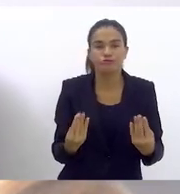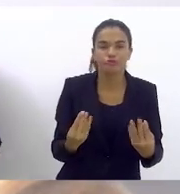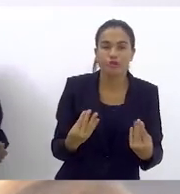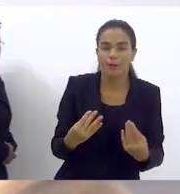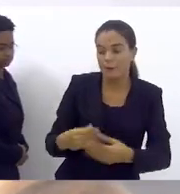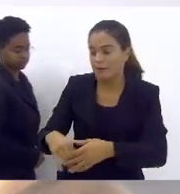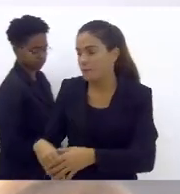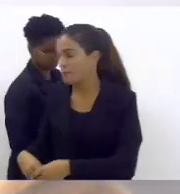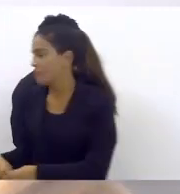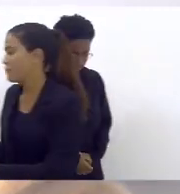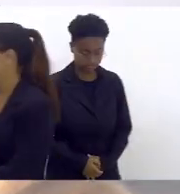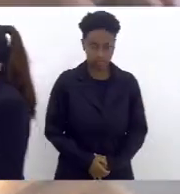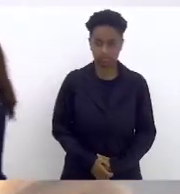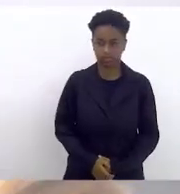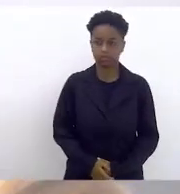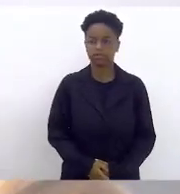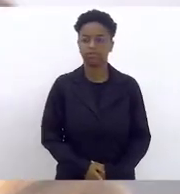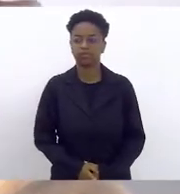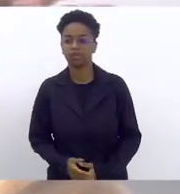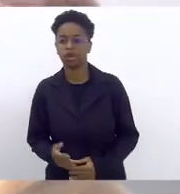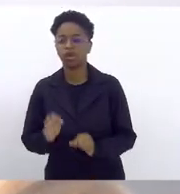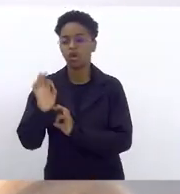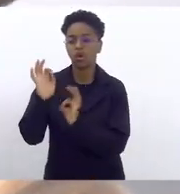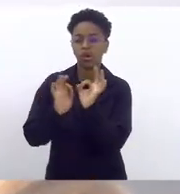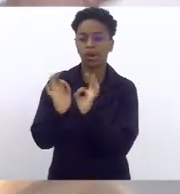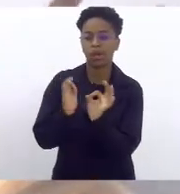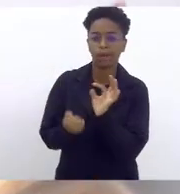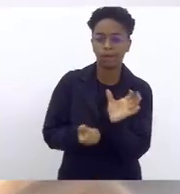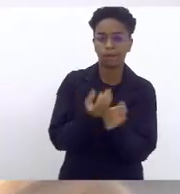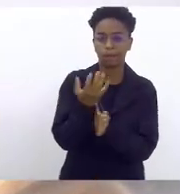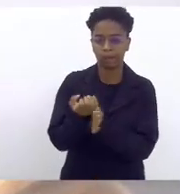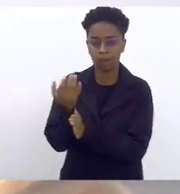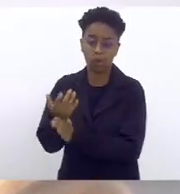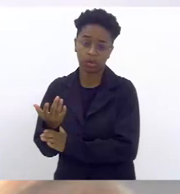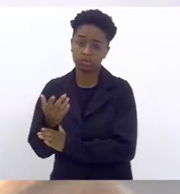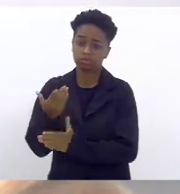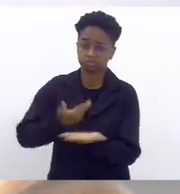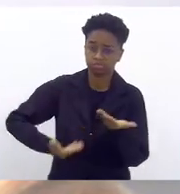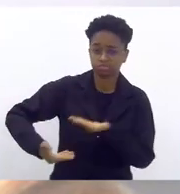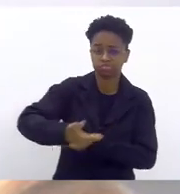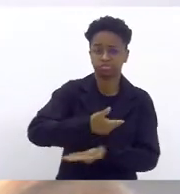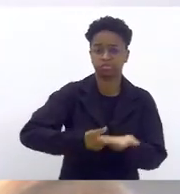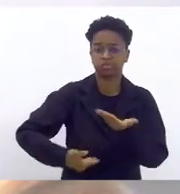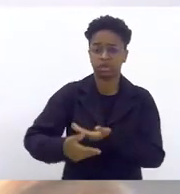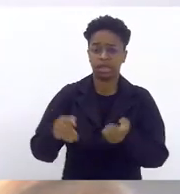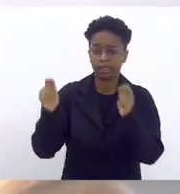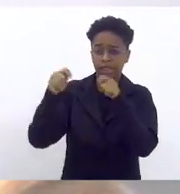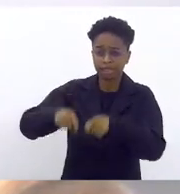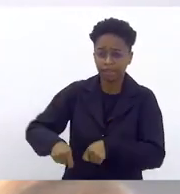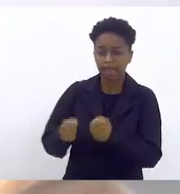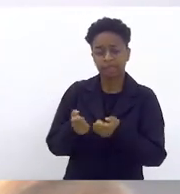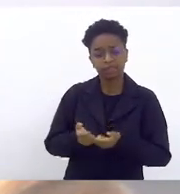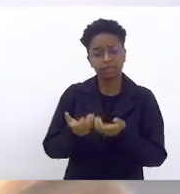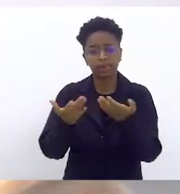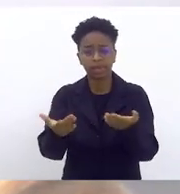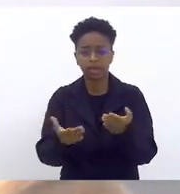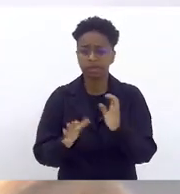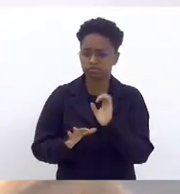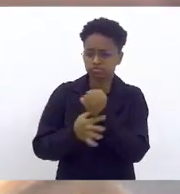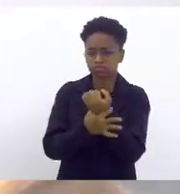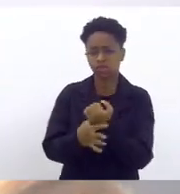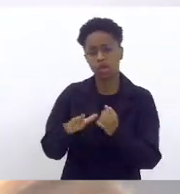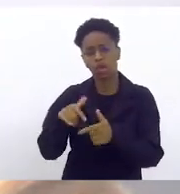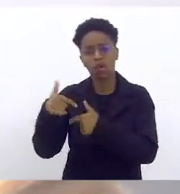cluster uma espécie de arranjo produtivo local de forma mais dinâmica que possa entregar seguramente